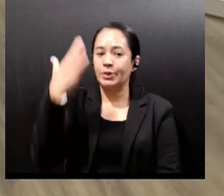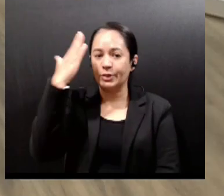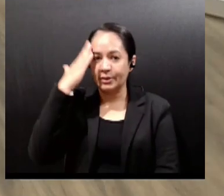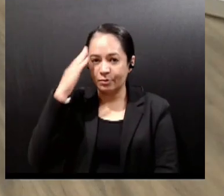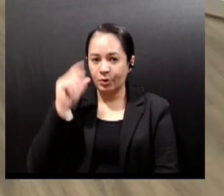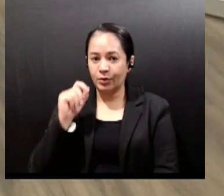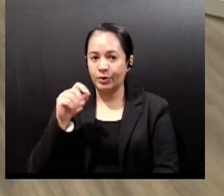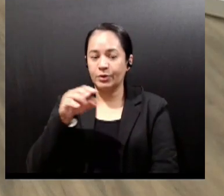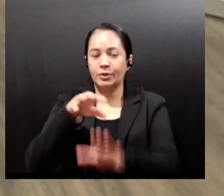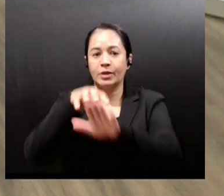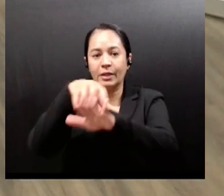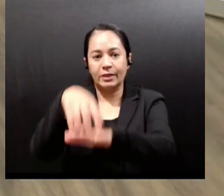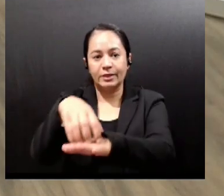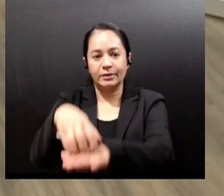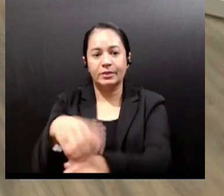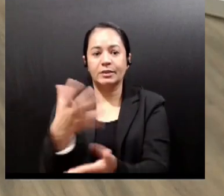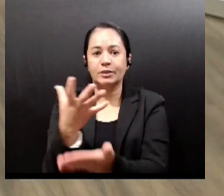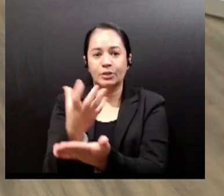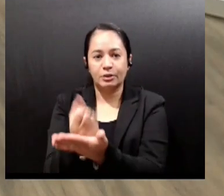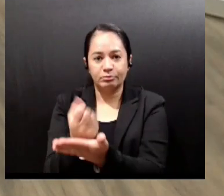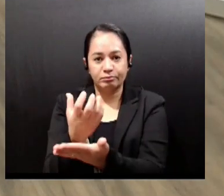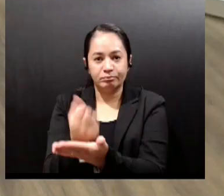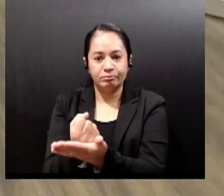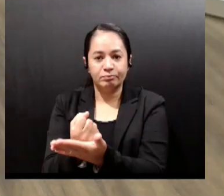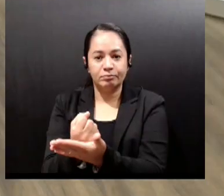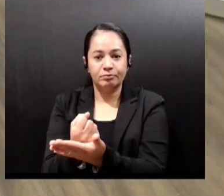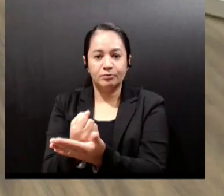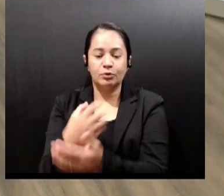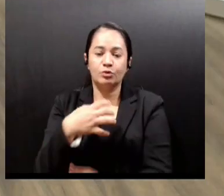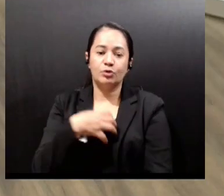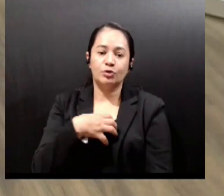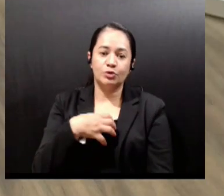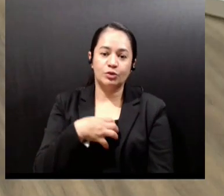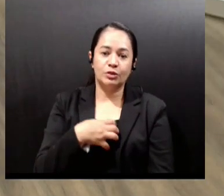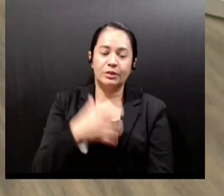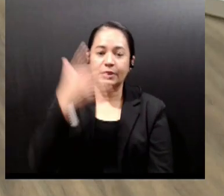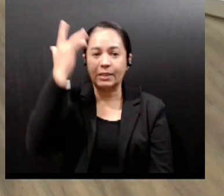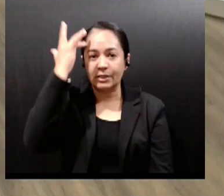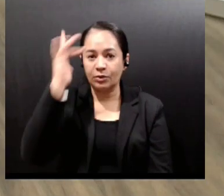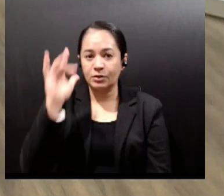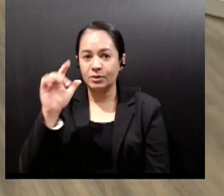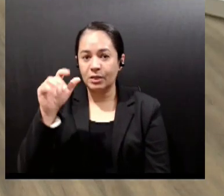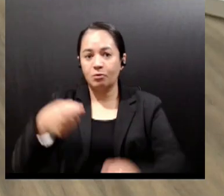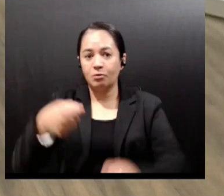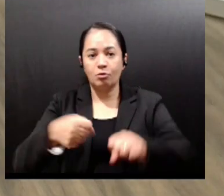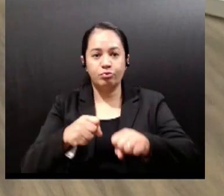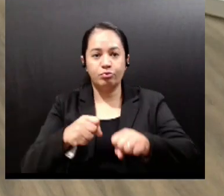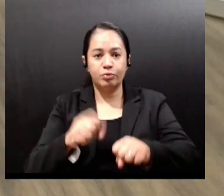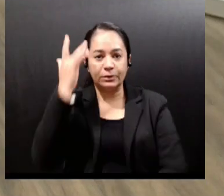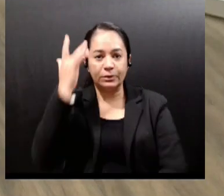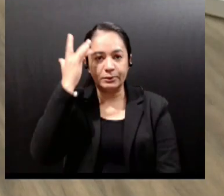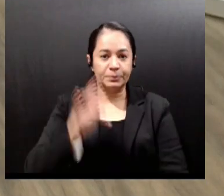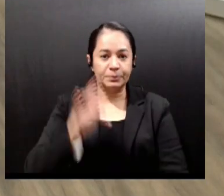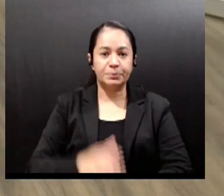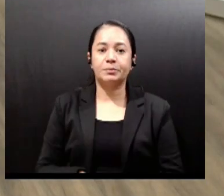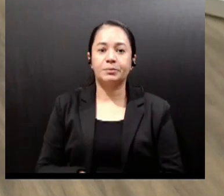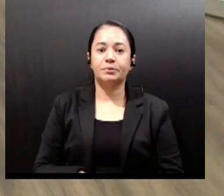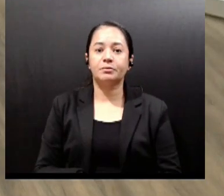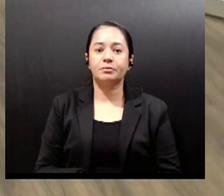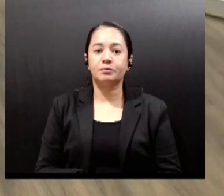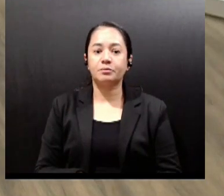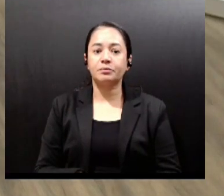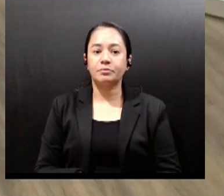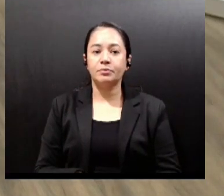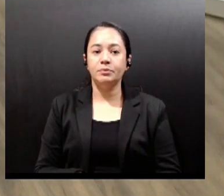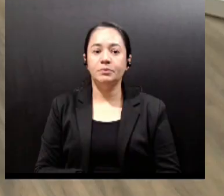por aplicativo, então de uma certa forma não sabe quem está pilotando a moto. O veículo é uma moto que